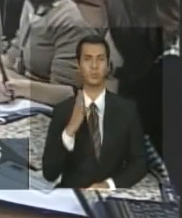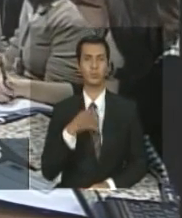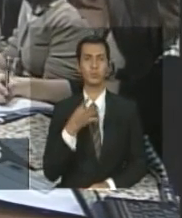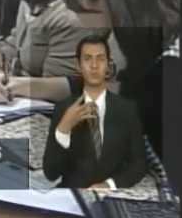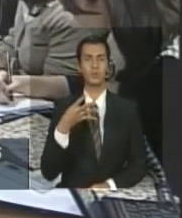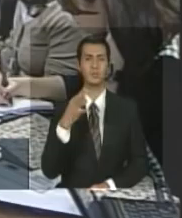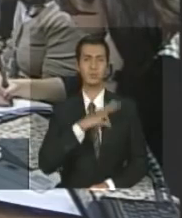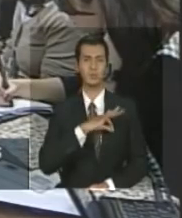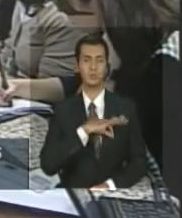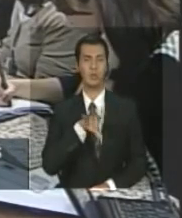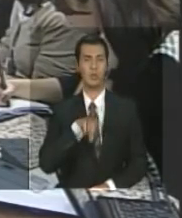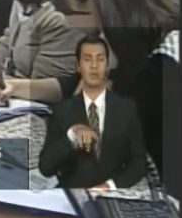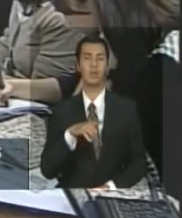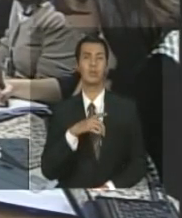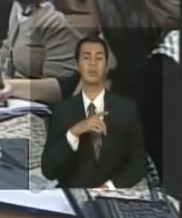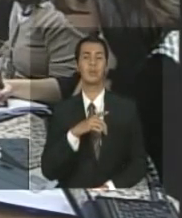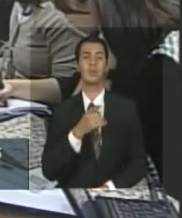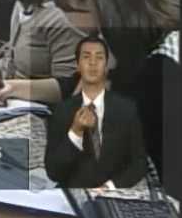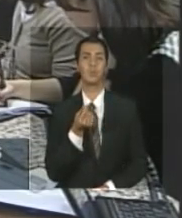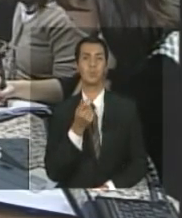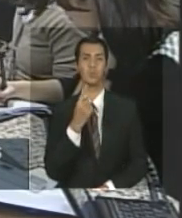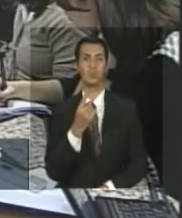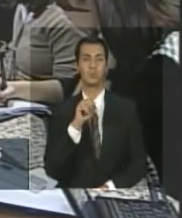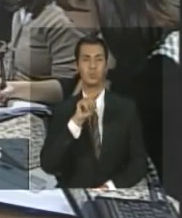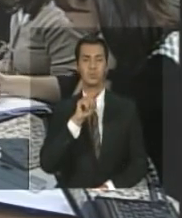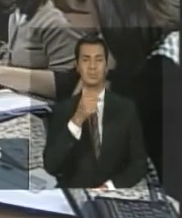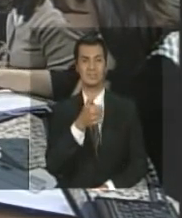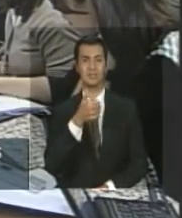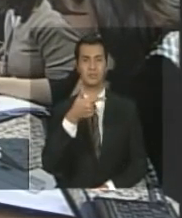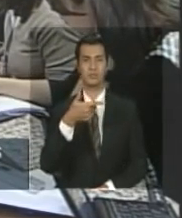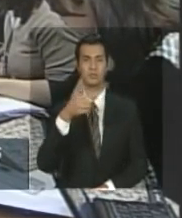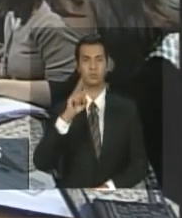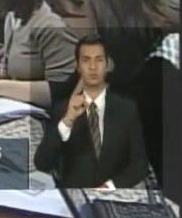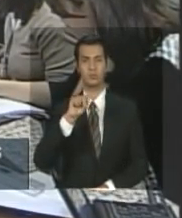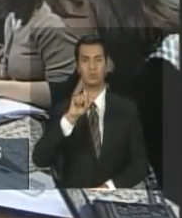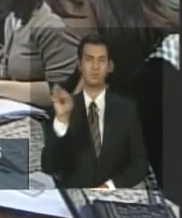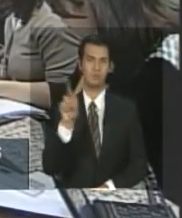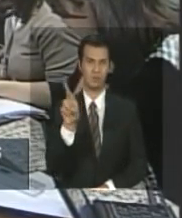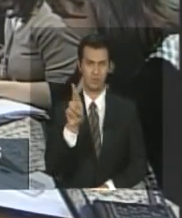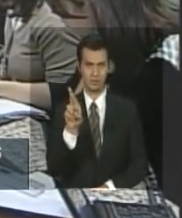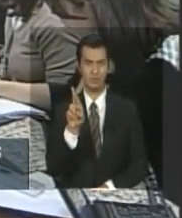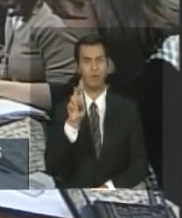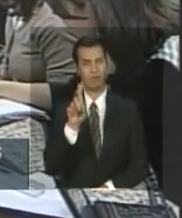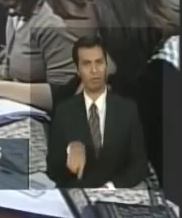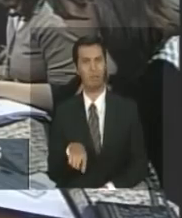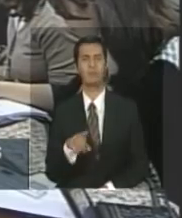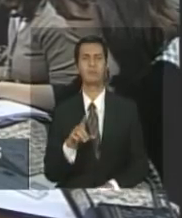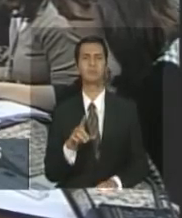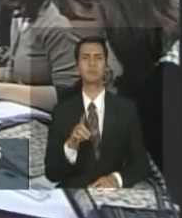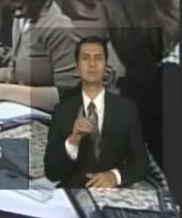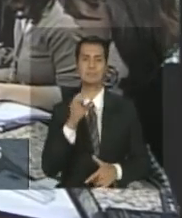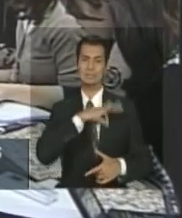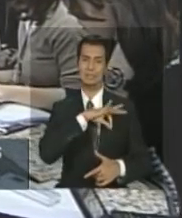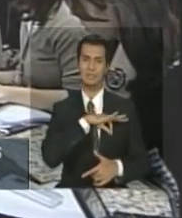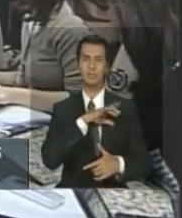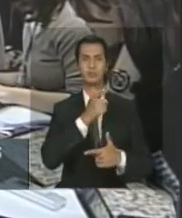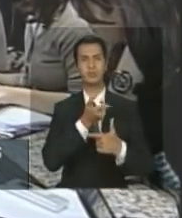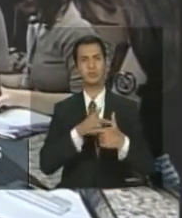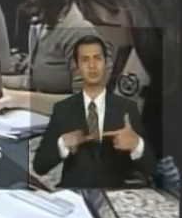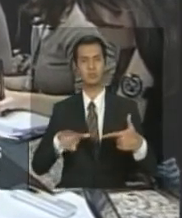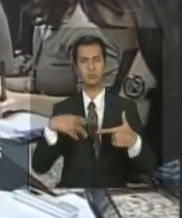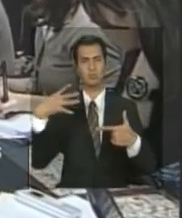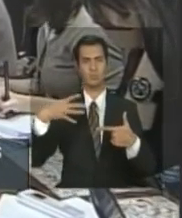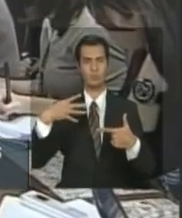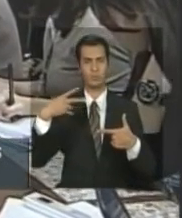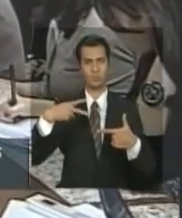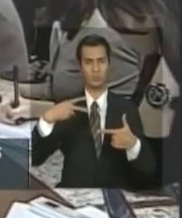138,50. Como? R$ 128,50. Isso é o quê? 1/4 de salário mínimo? Isso é 1/4 de salário mínimo, de onde se partiu. Mas eles 128,50, é isso? Eles